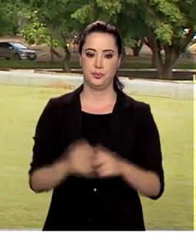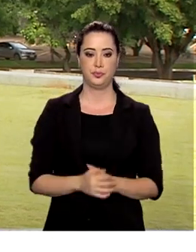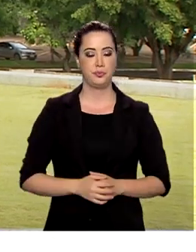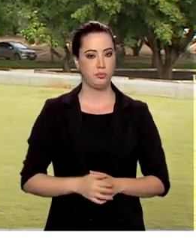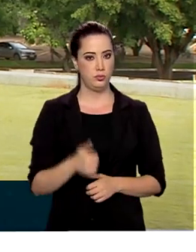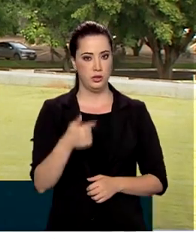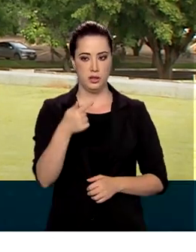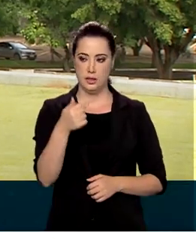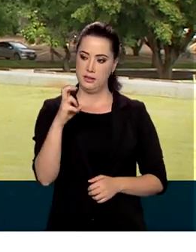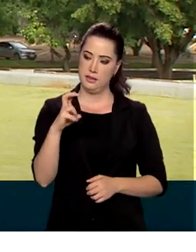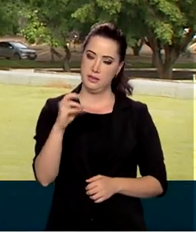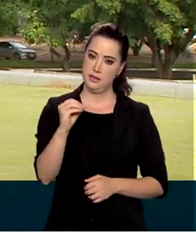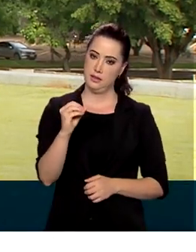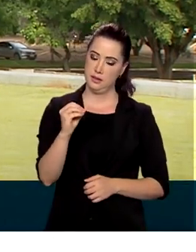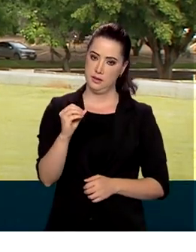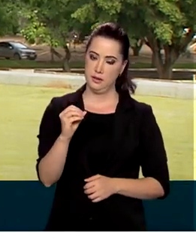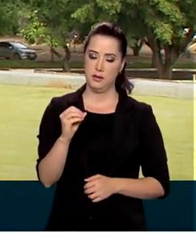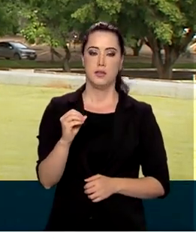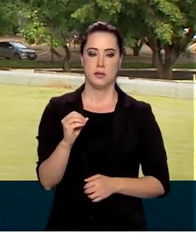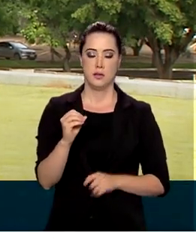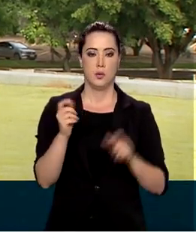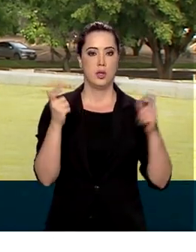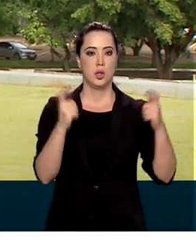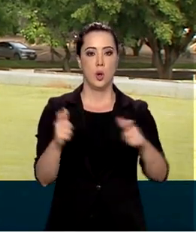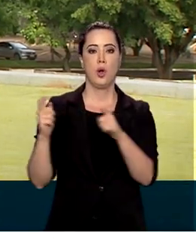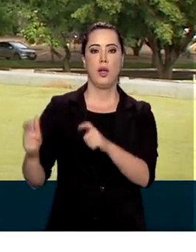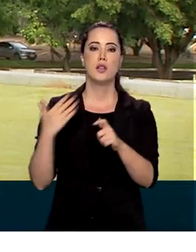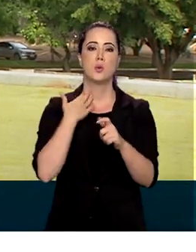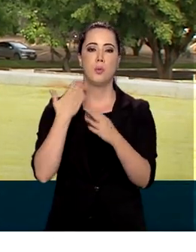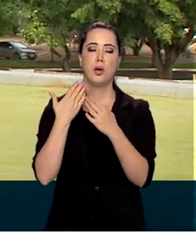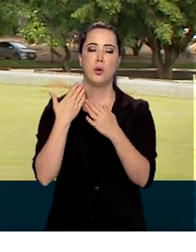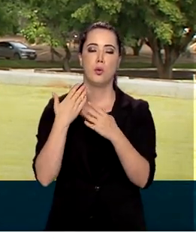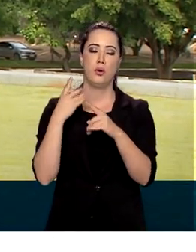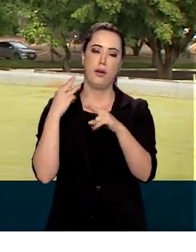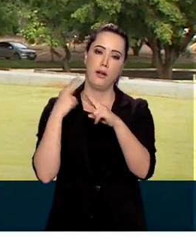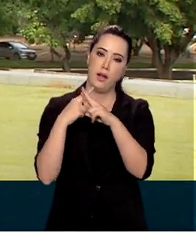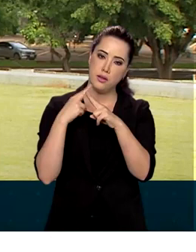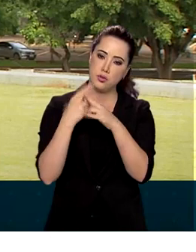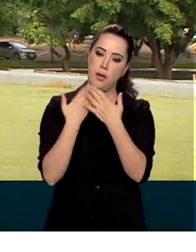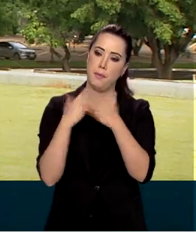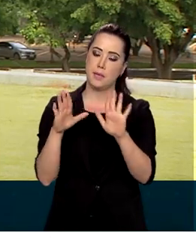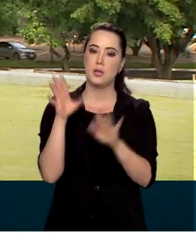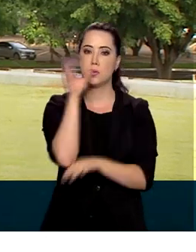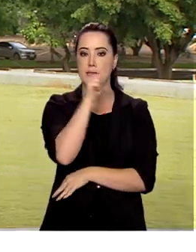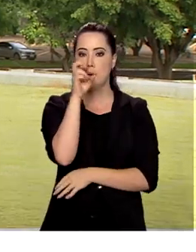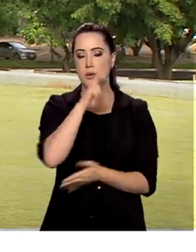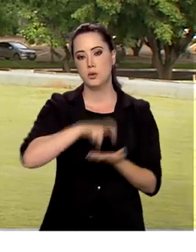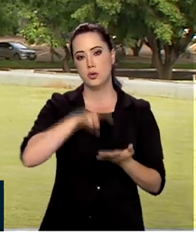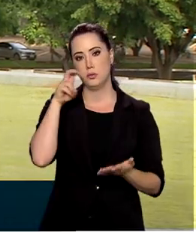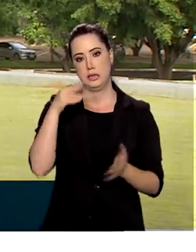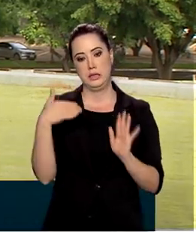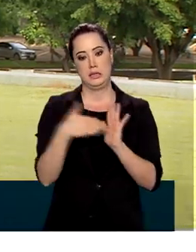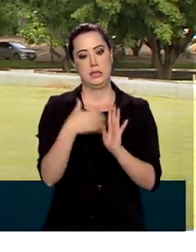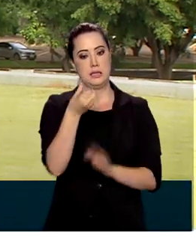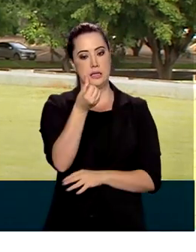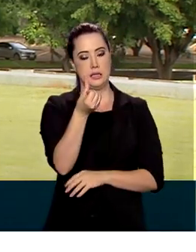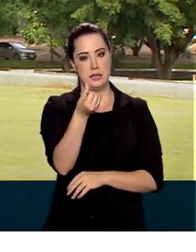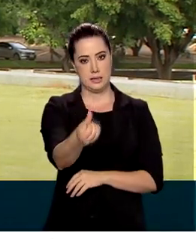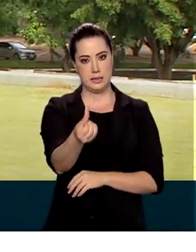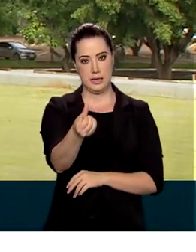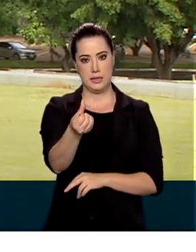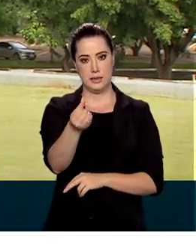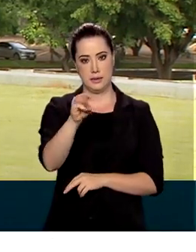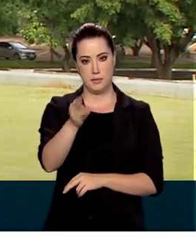750 e uma agências da Caixa funcionaram no sábado pela manhã para atender até 6 milhões e